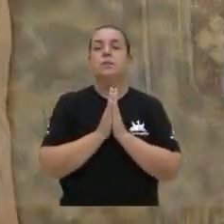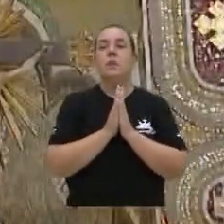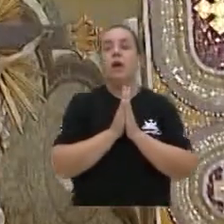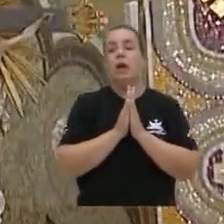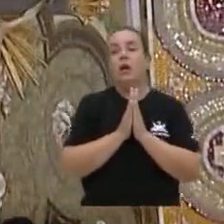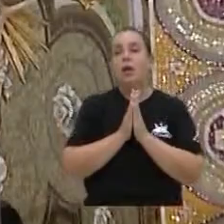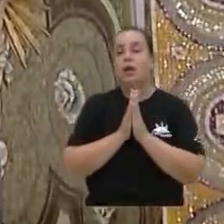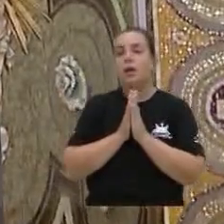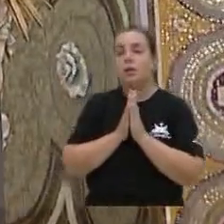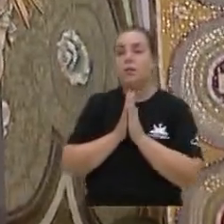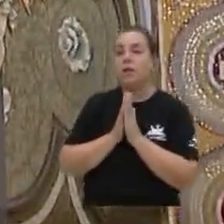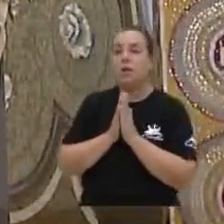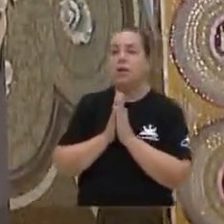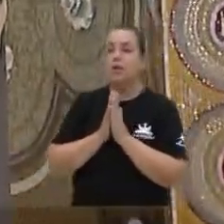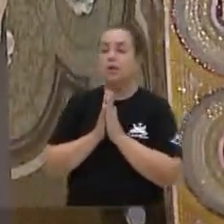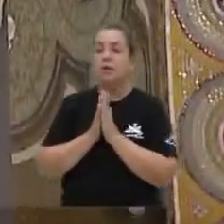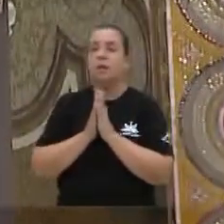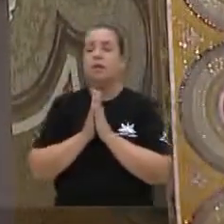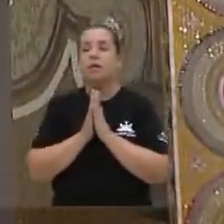Amém,